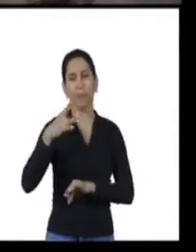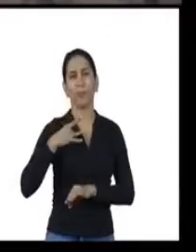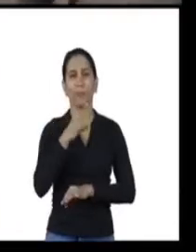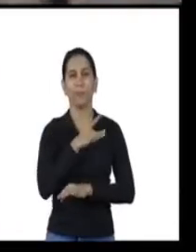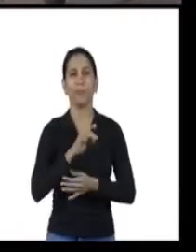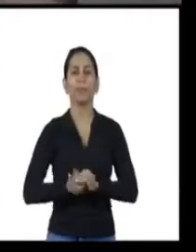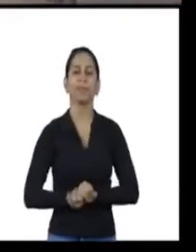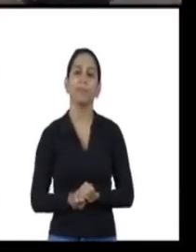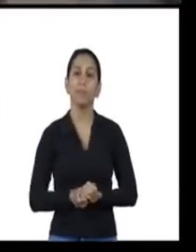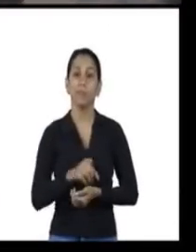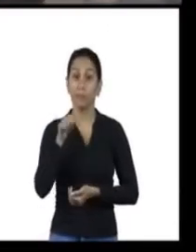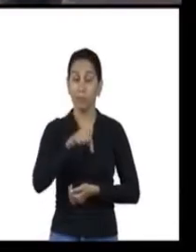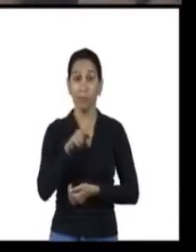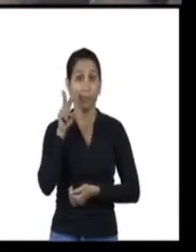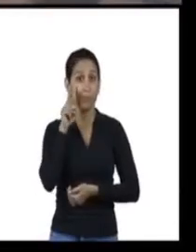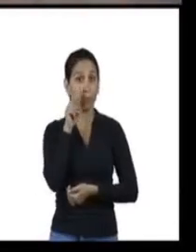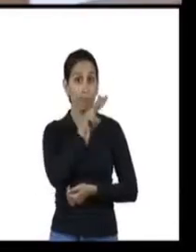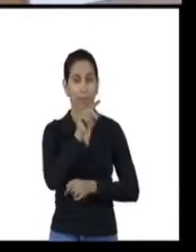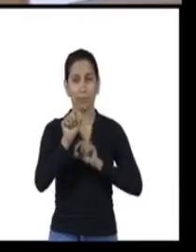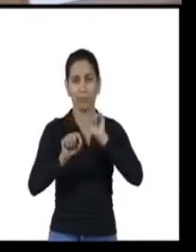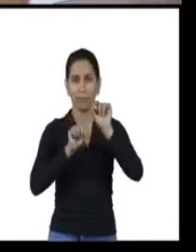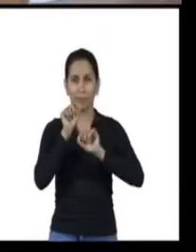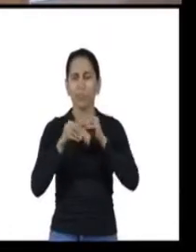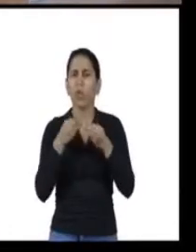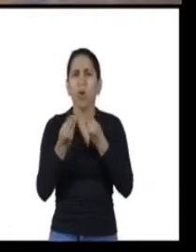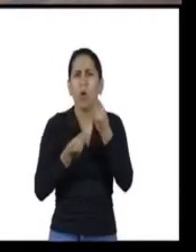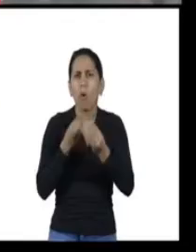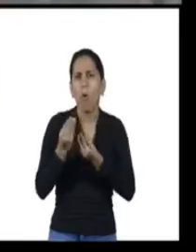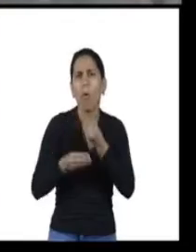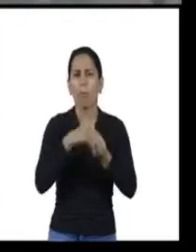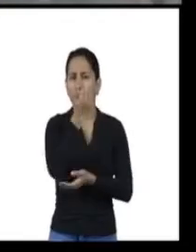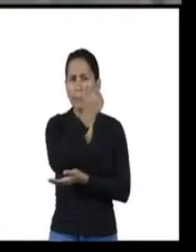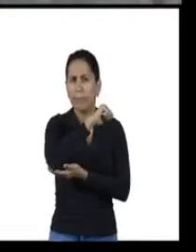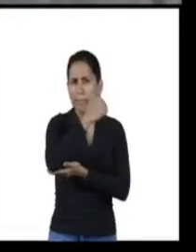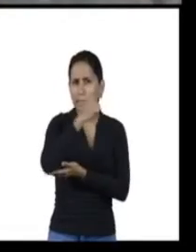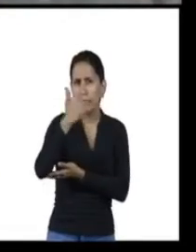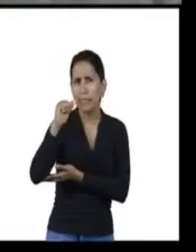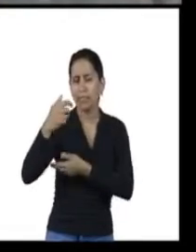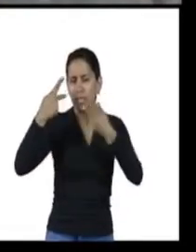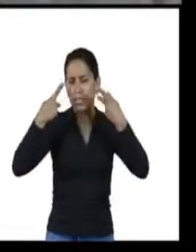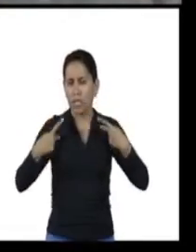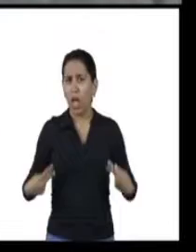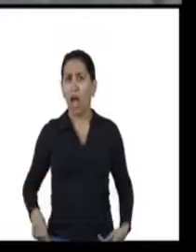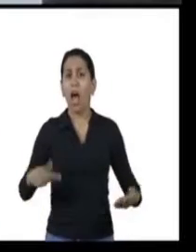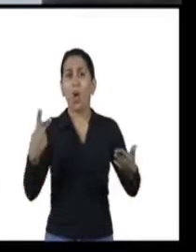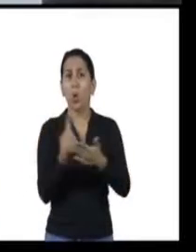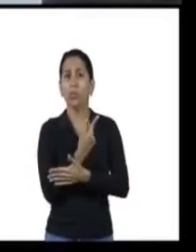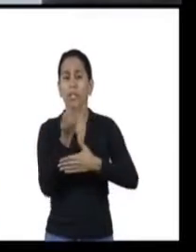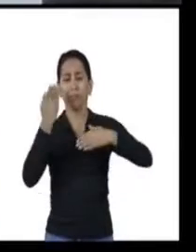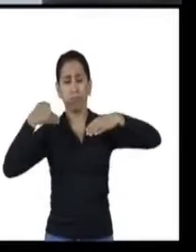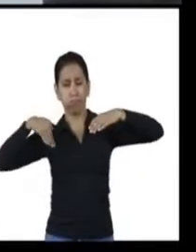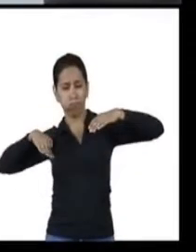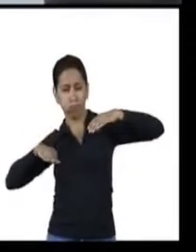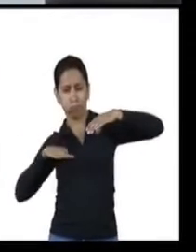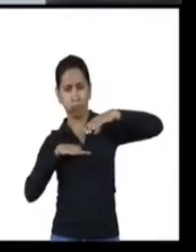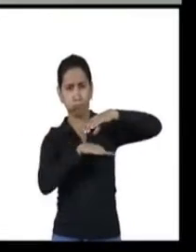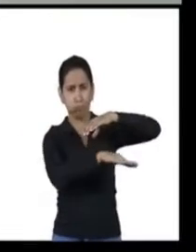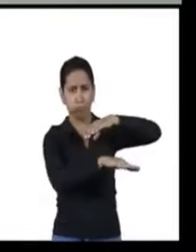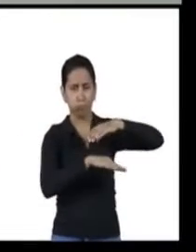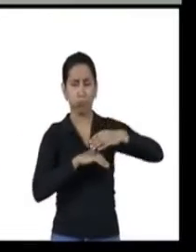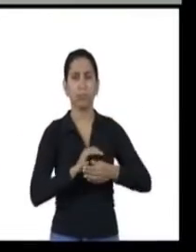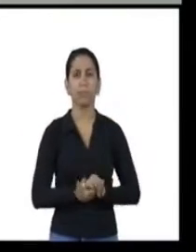Neste programa você viu como a análise ergonômica é feita dentro de uma mina de superfície, os tipos de ergonomia